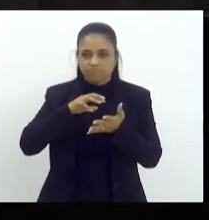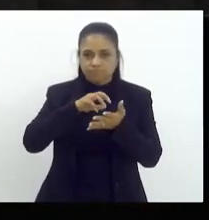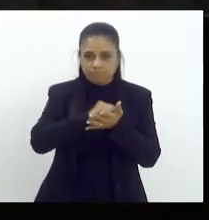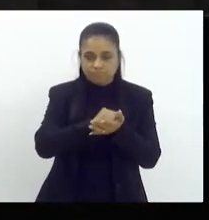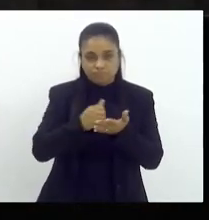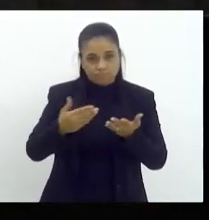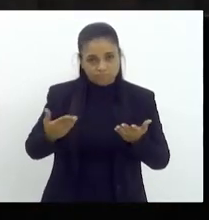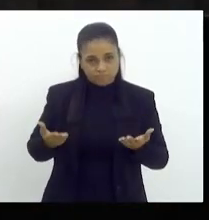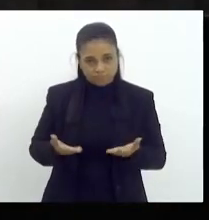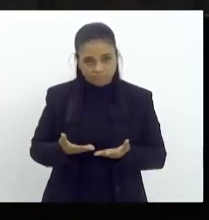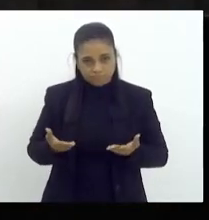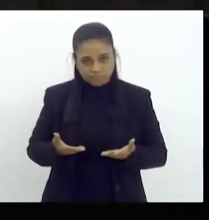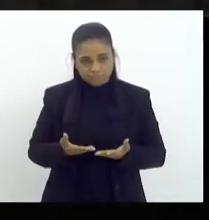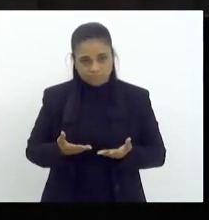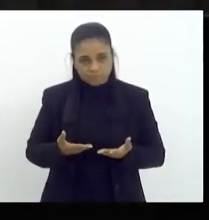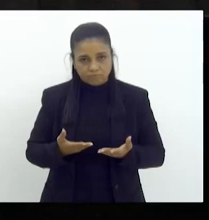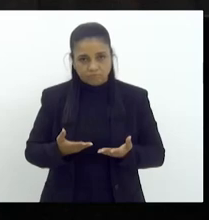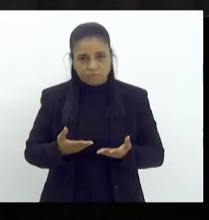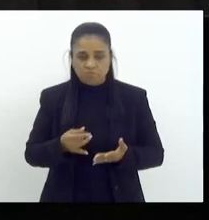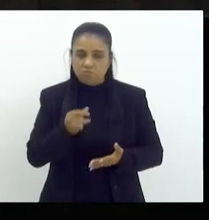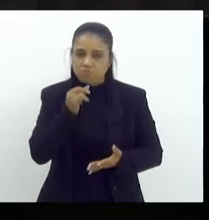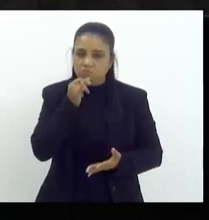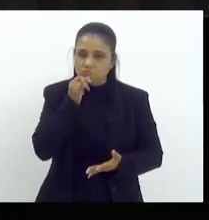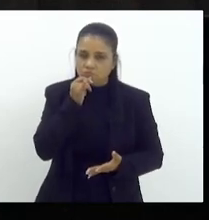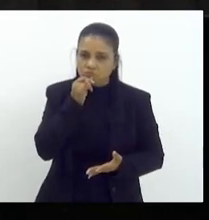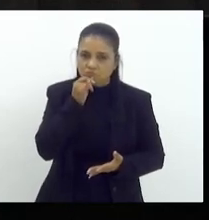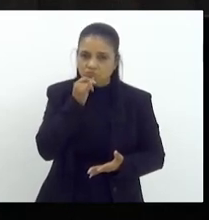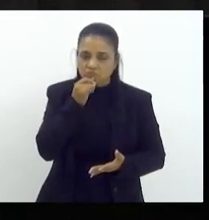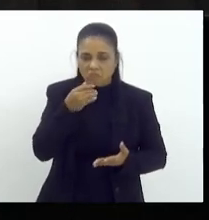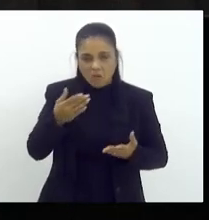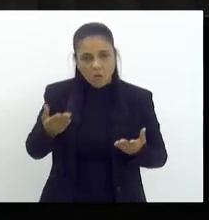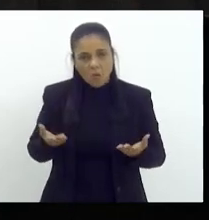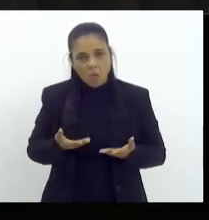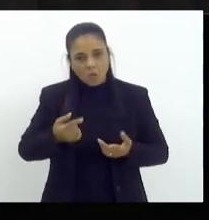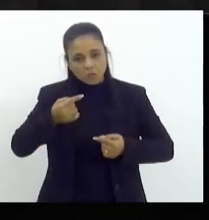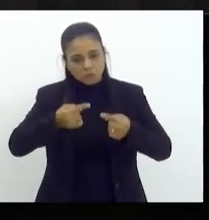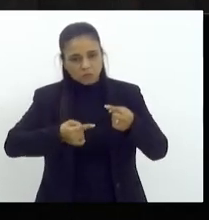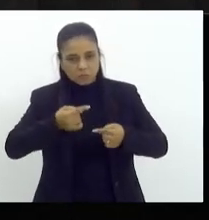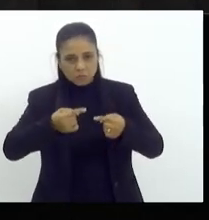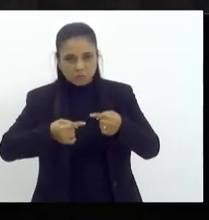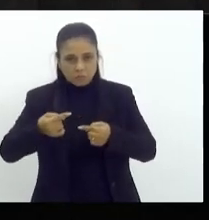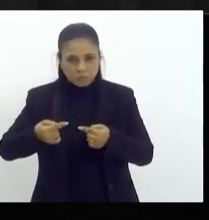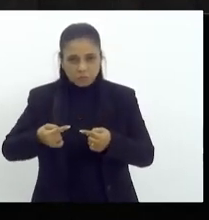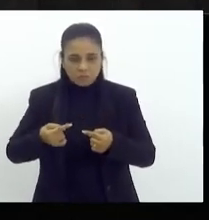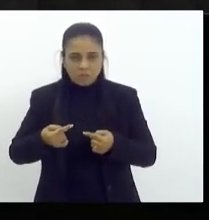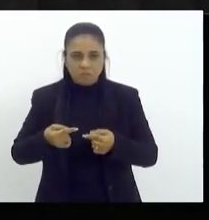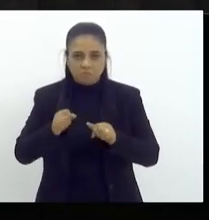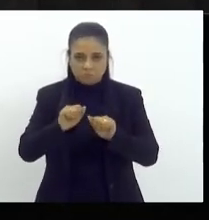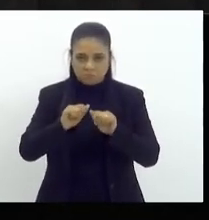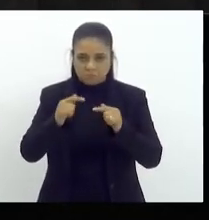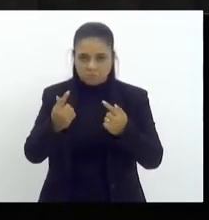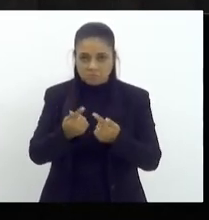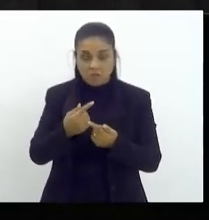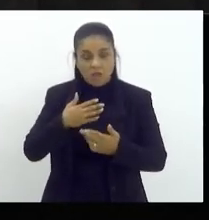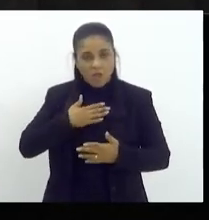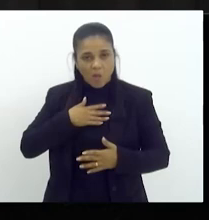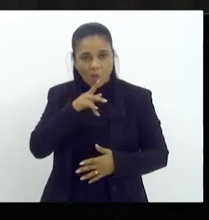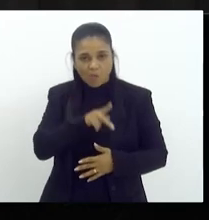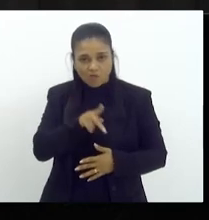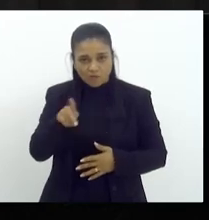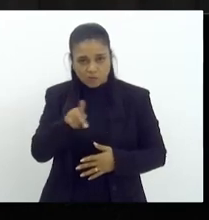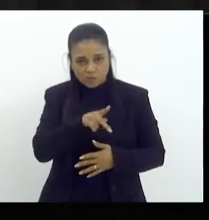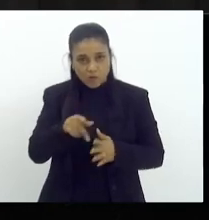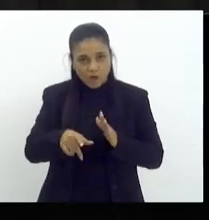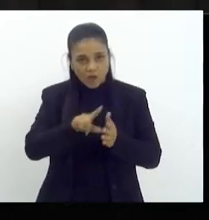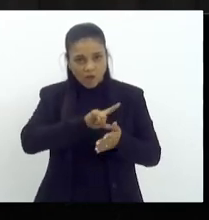hoje aqui a minha tristeza pelo que vi acontecer nessa casa eu sou professora antes de